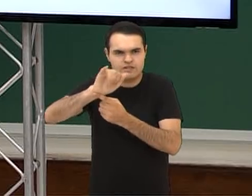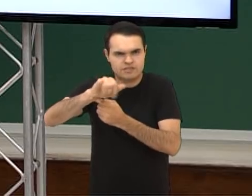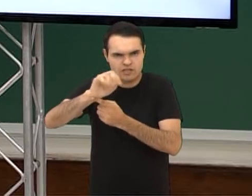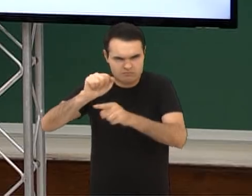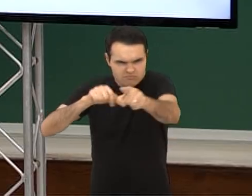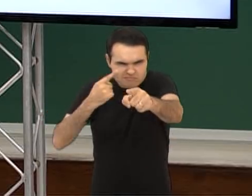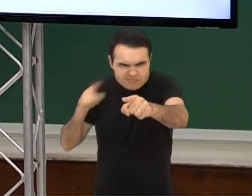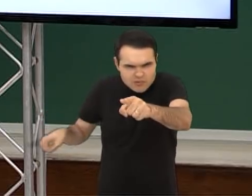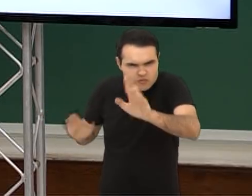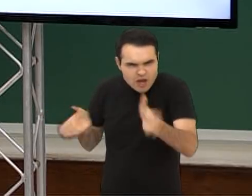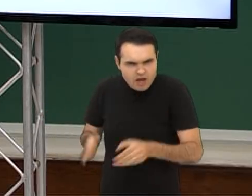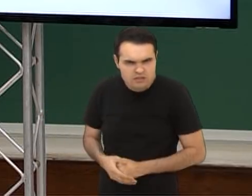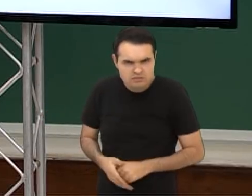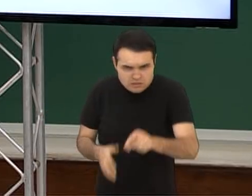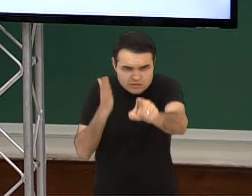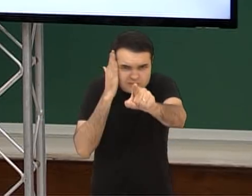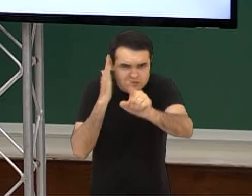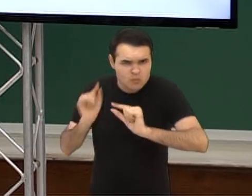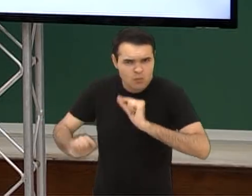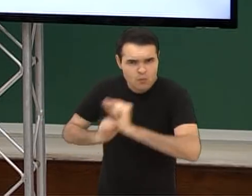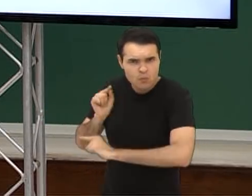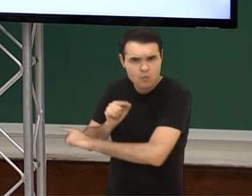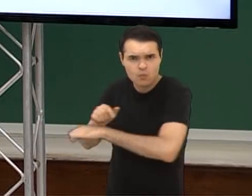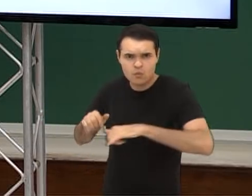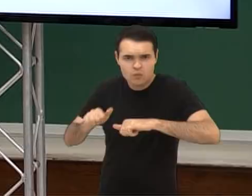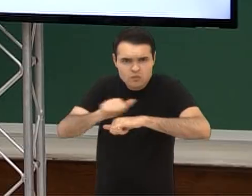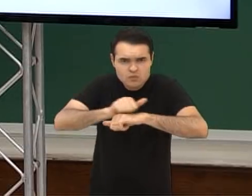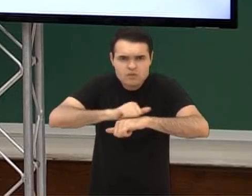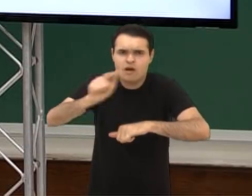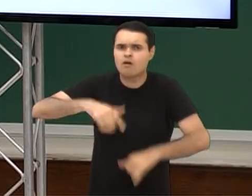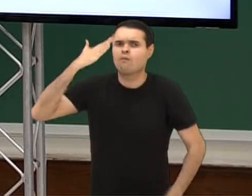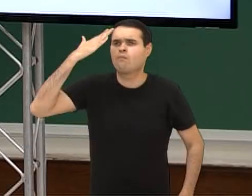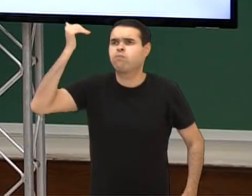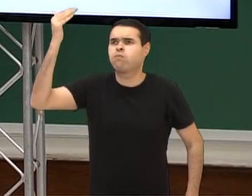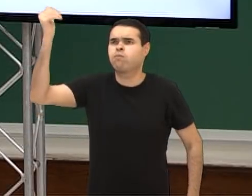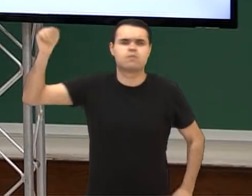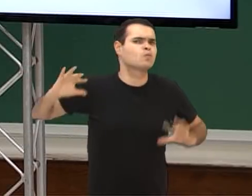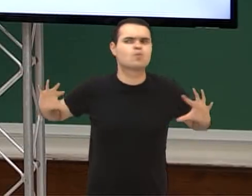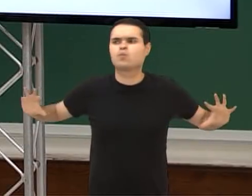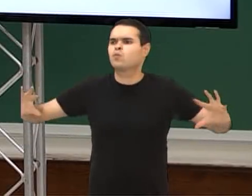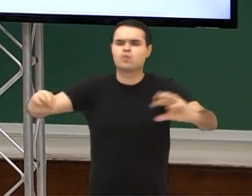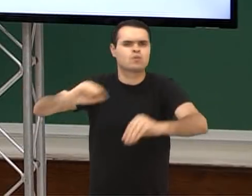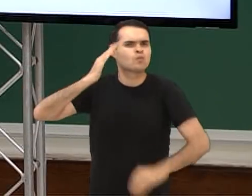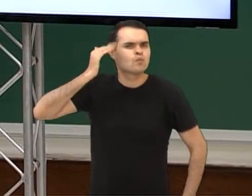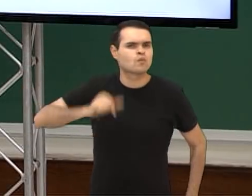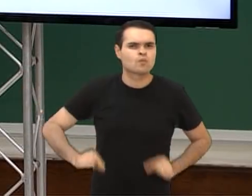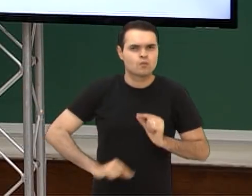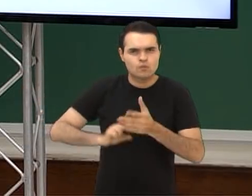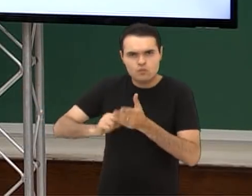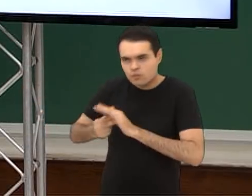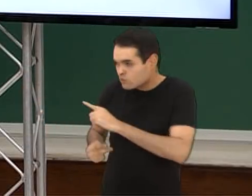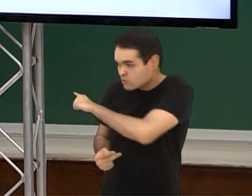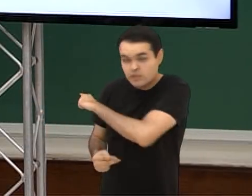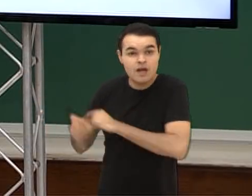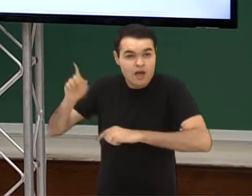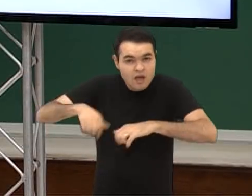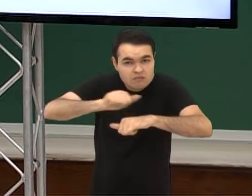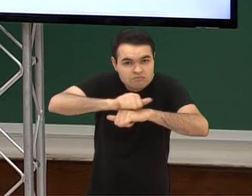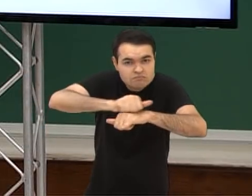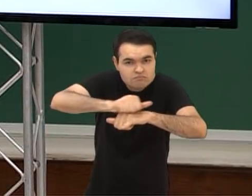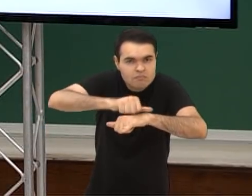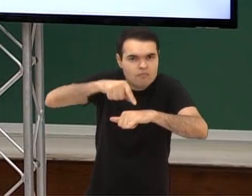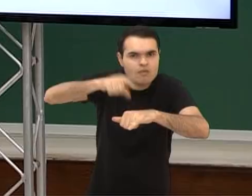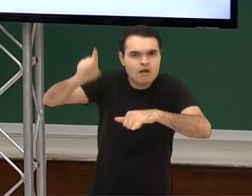Lava Jato? Sabe o que é isso? Essa é bem famosa, todo mundo está sabendo. A Operação Lava Jato é